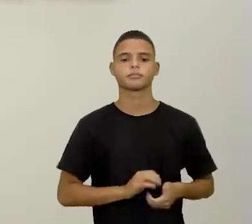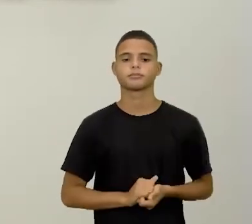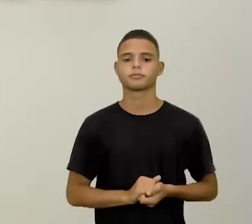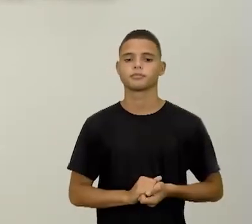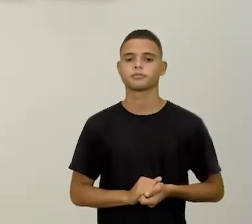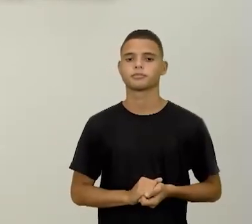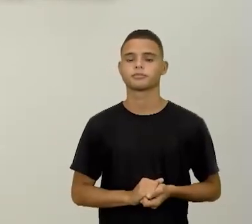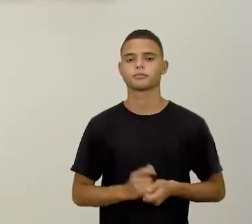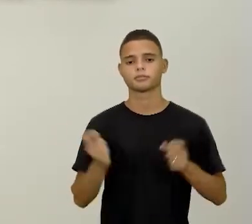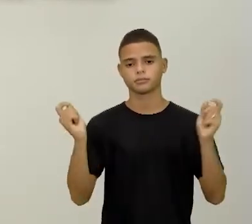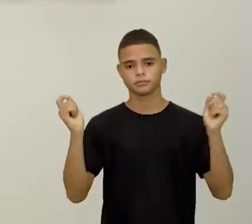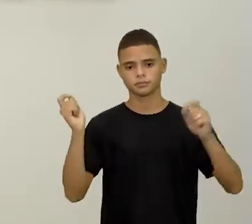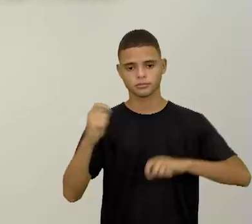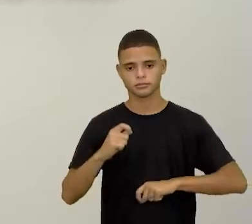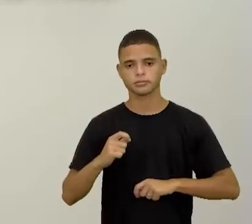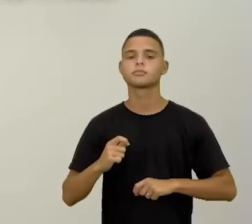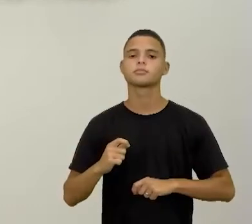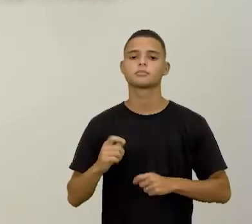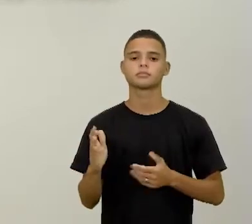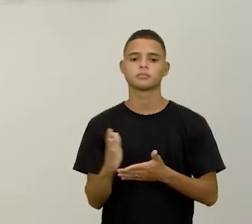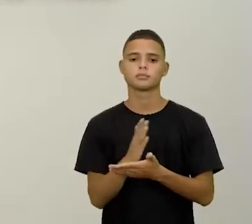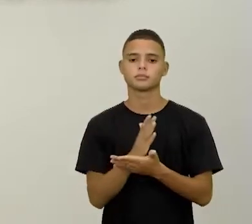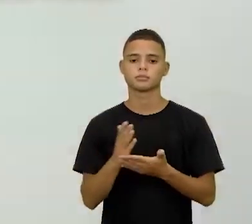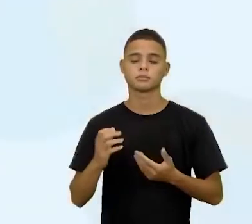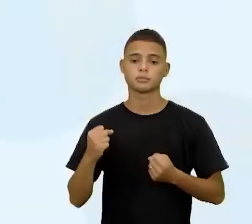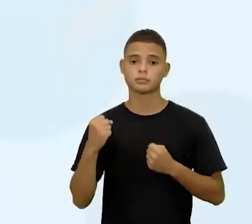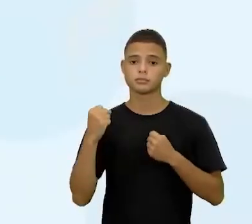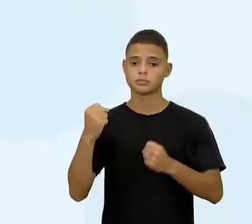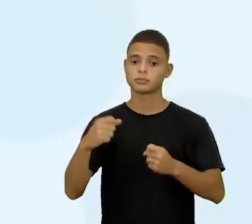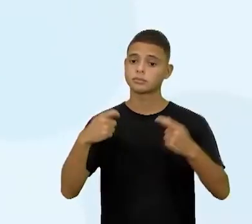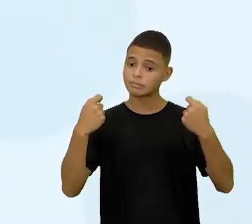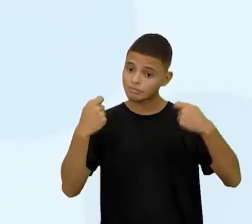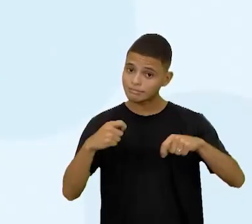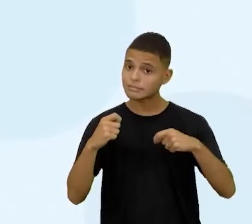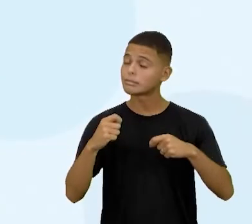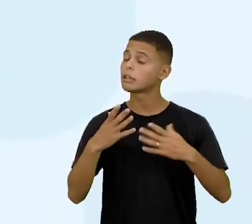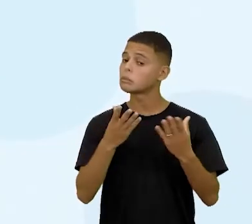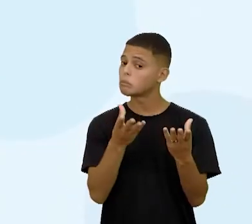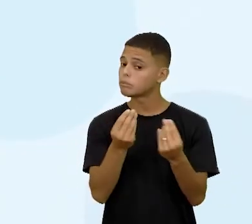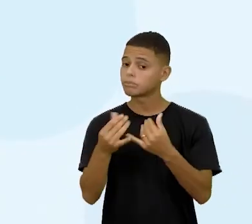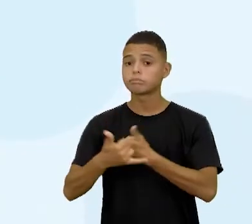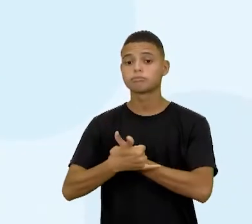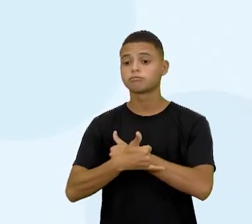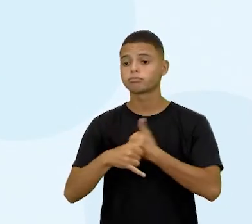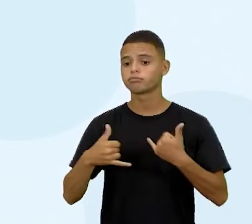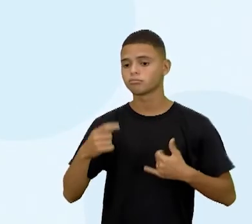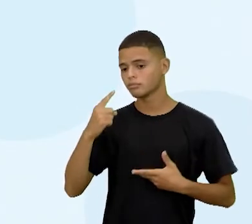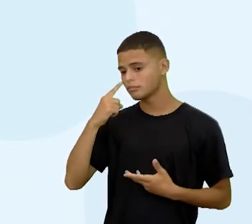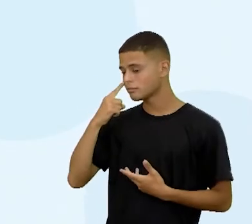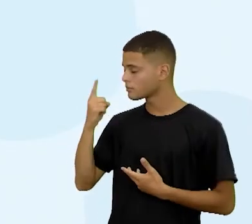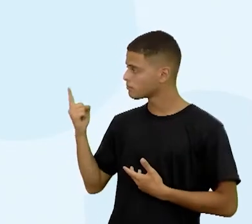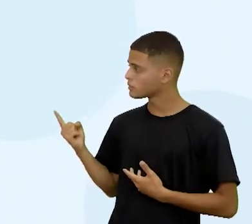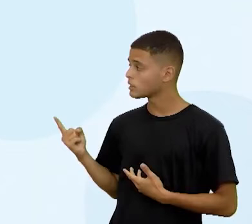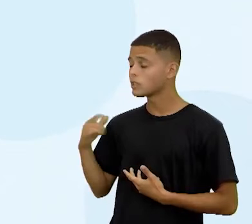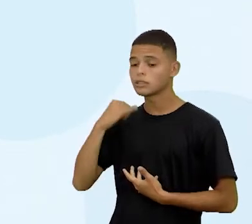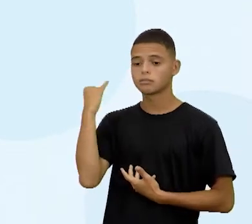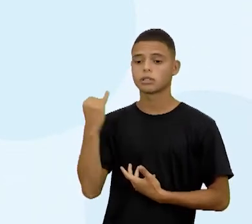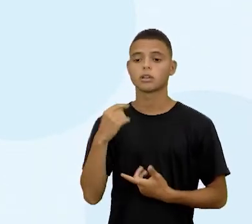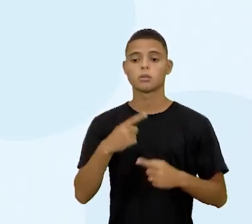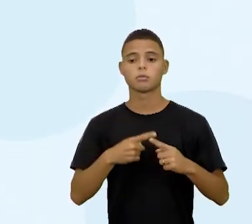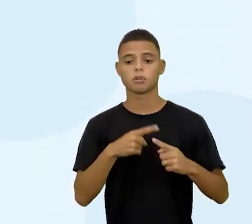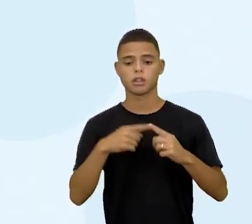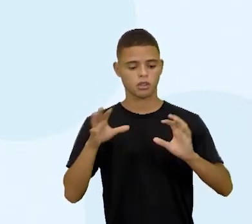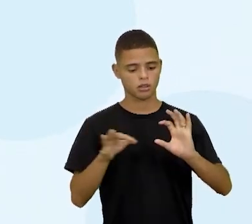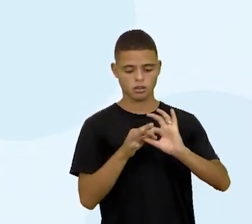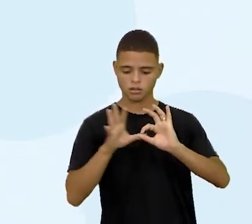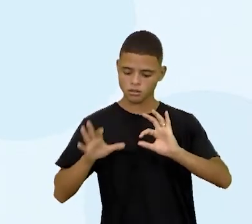Então, aí podemos dizer que líquidos com alto ponto de fusão necessitam de muita energia, e aí é uma parte importante, porque ligação de